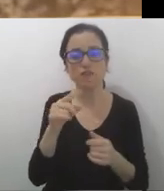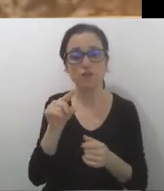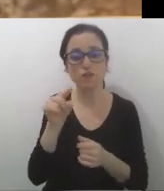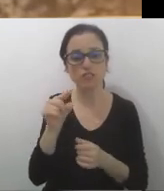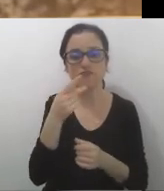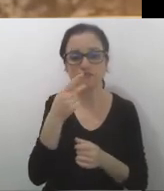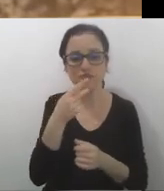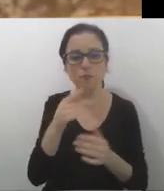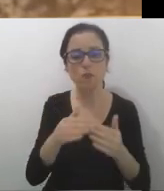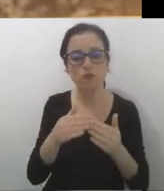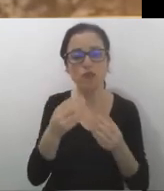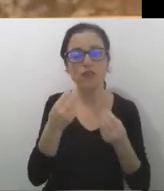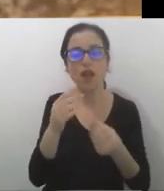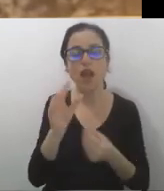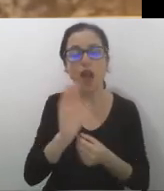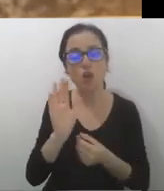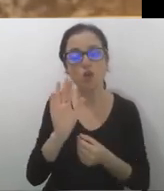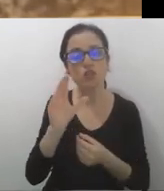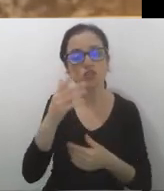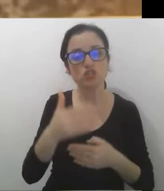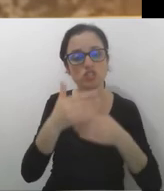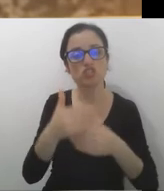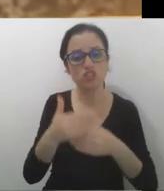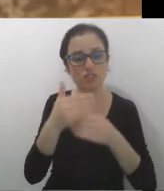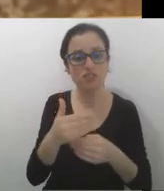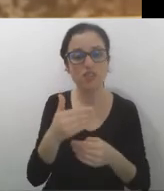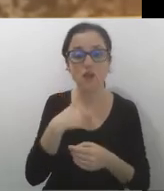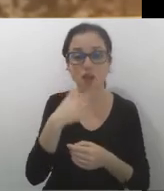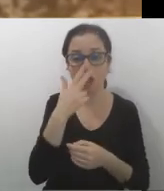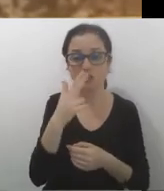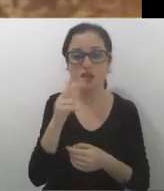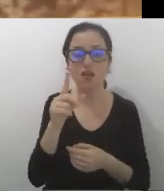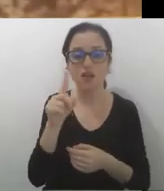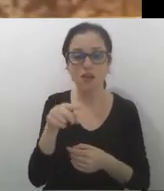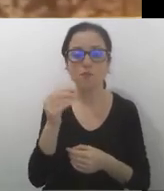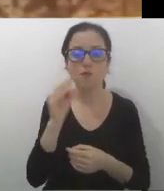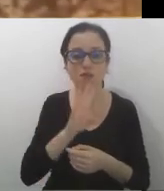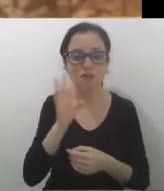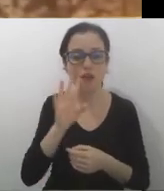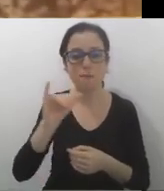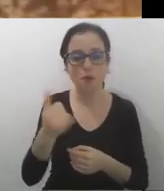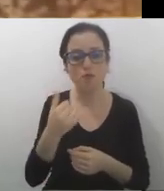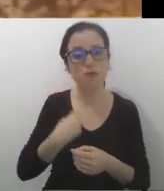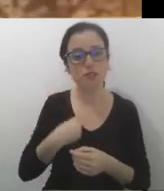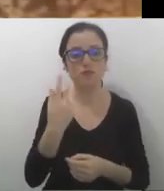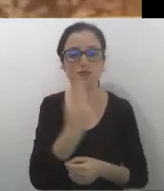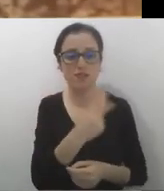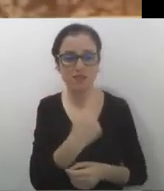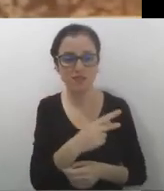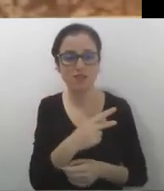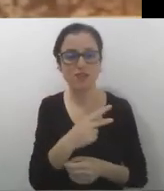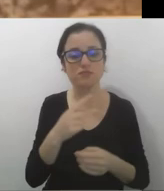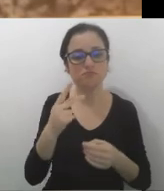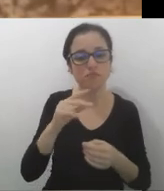se for você, dê, por favor, um alô no chat. Mas, então, acho que seria muito legal